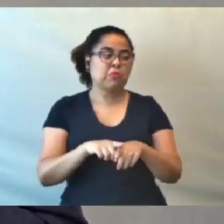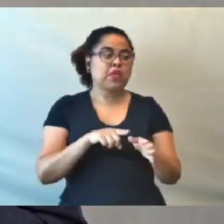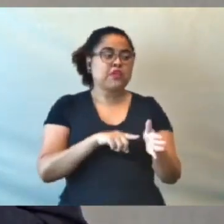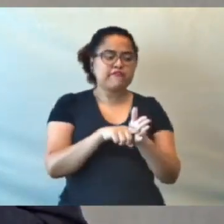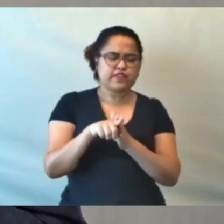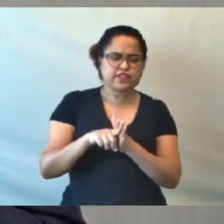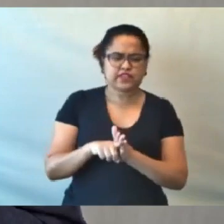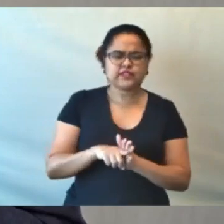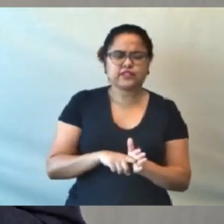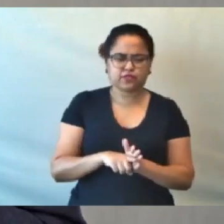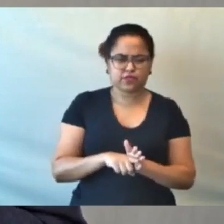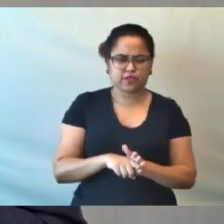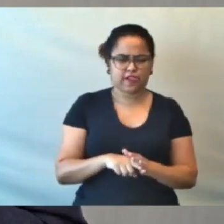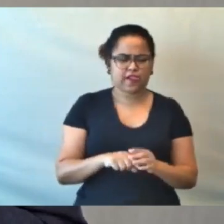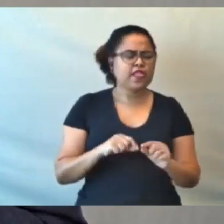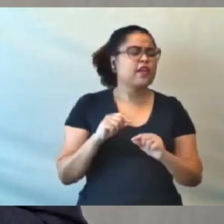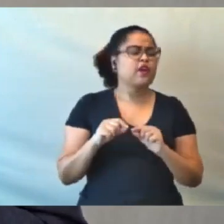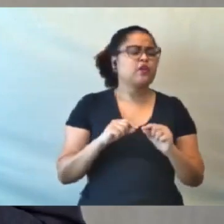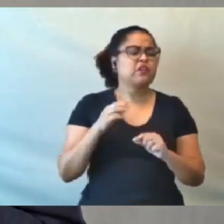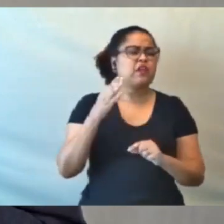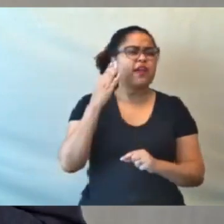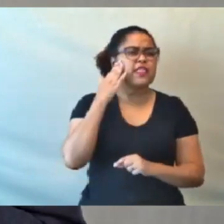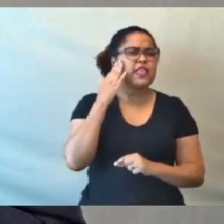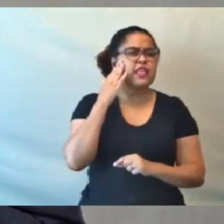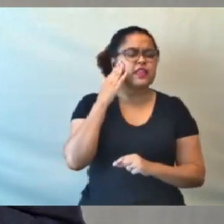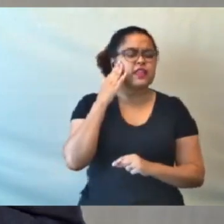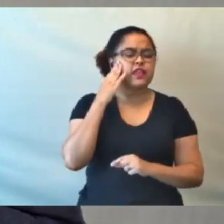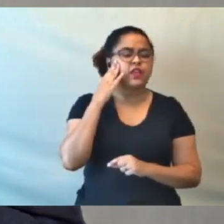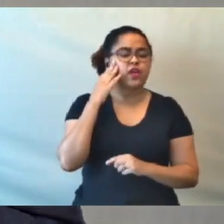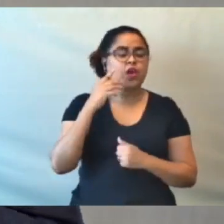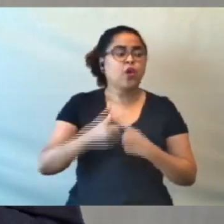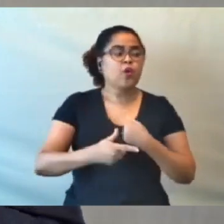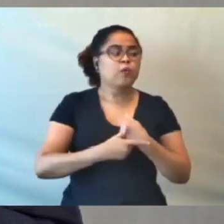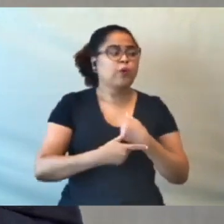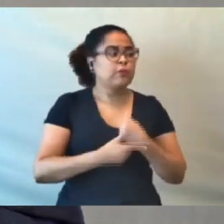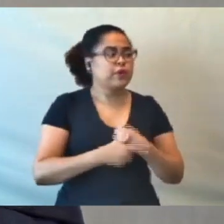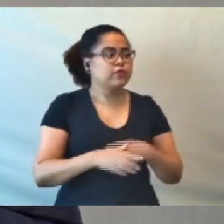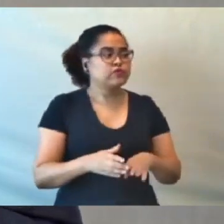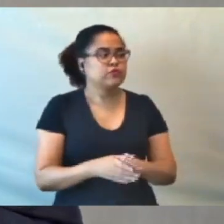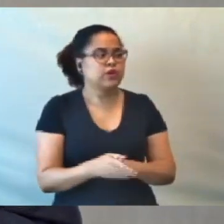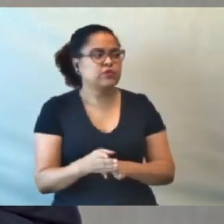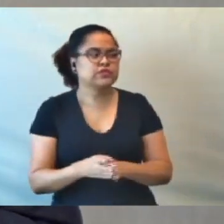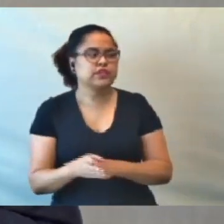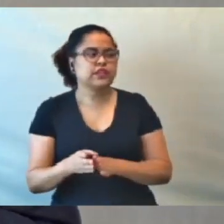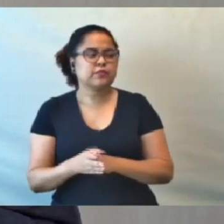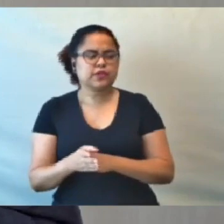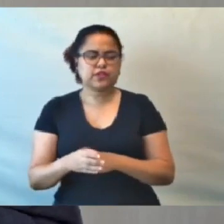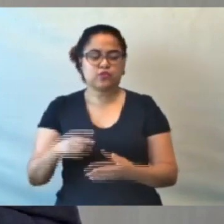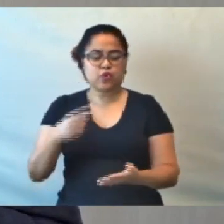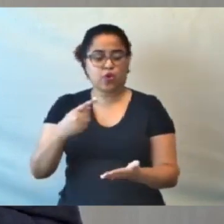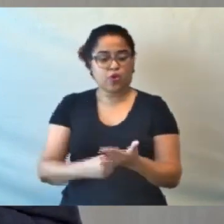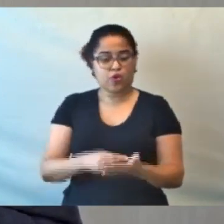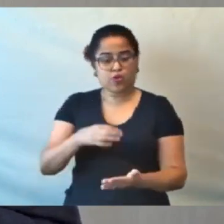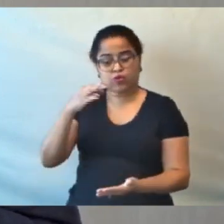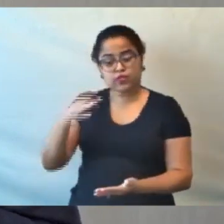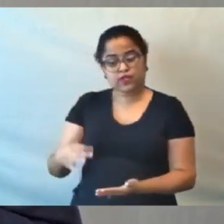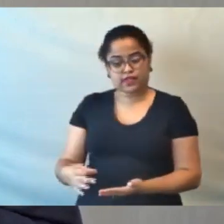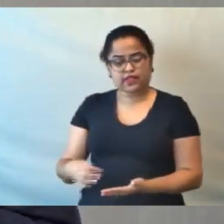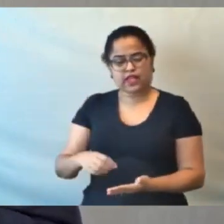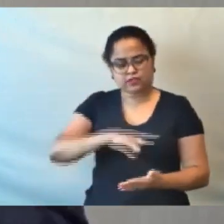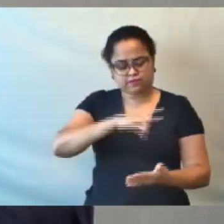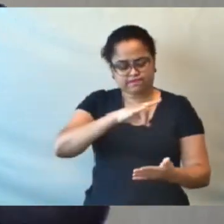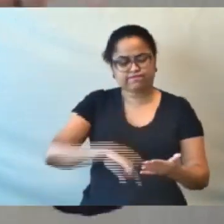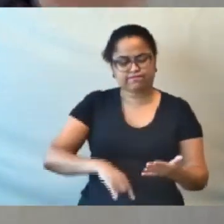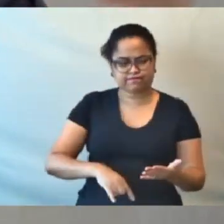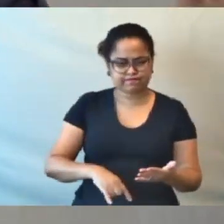de um aconselhamento contratado. Vocês foram contratados para aconselhar sobre uma metodologia que